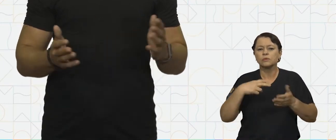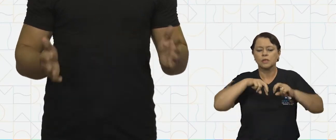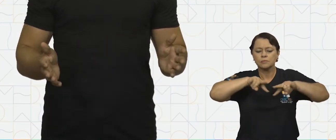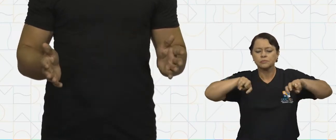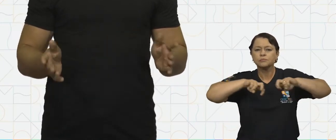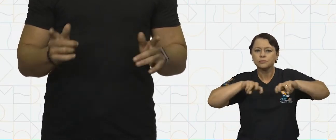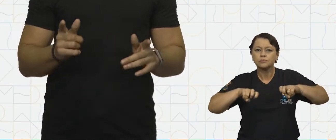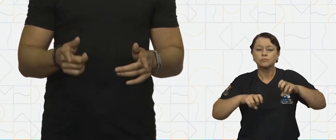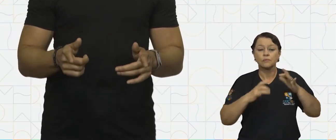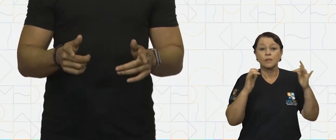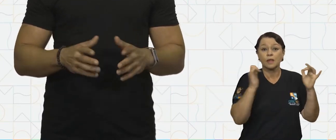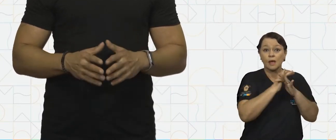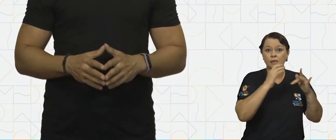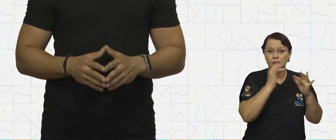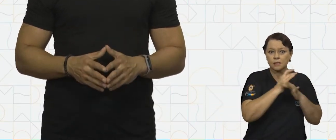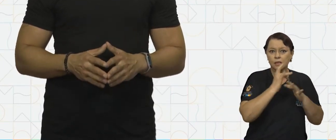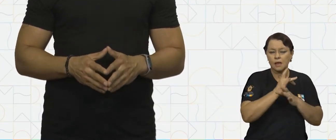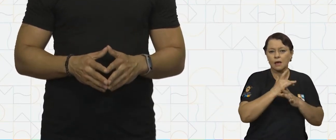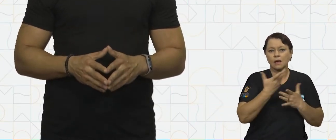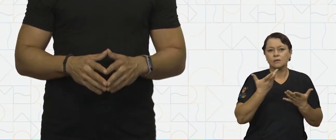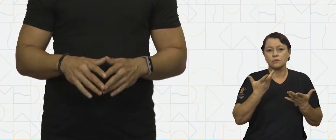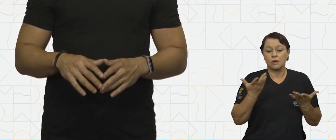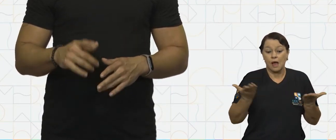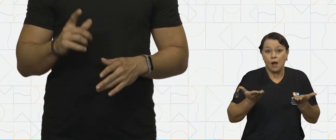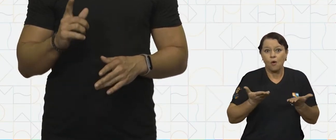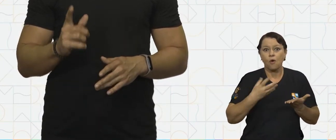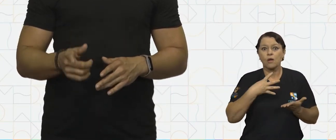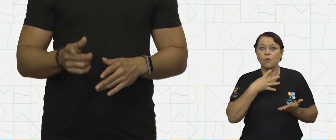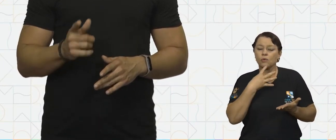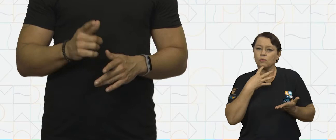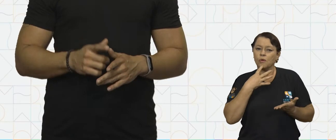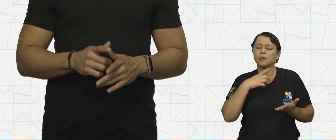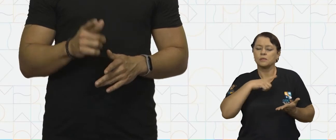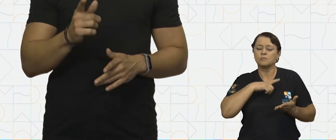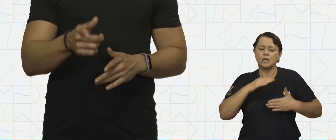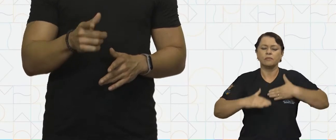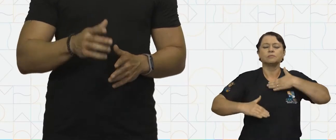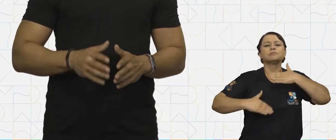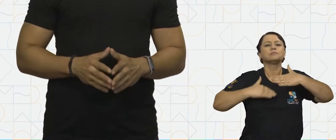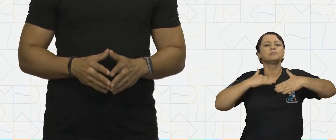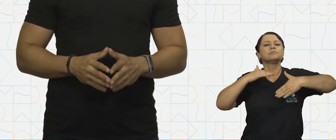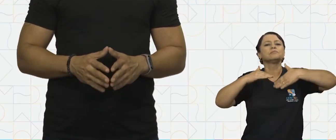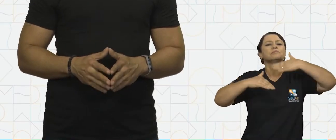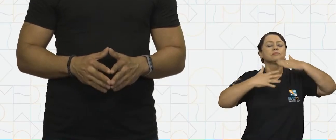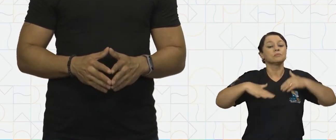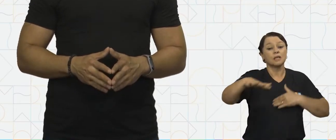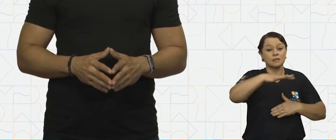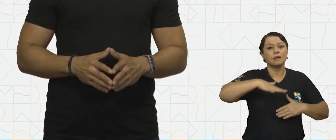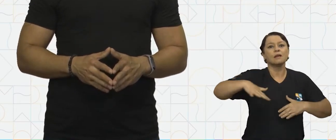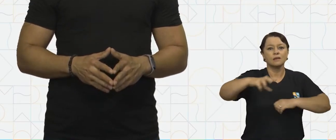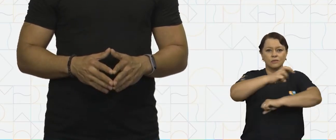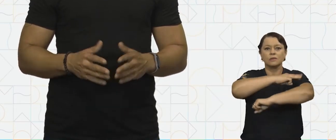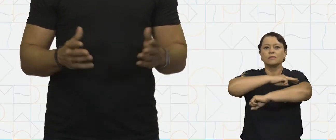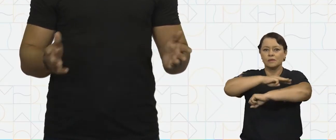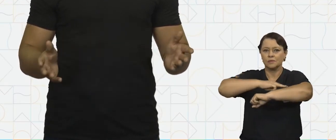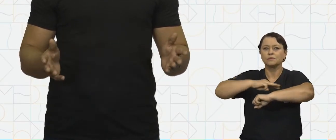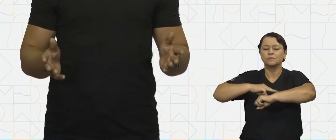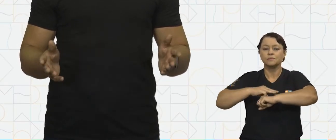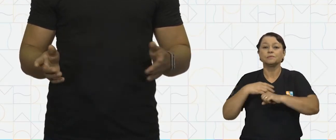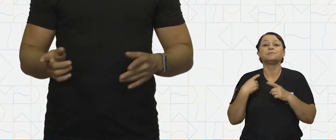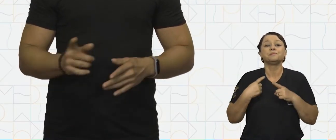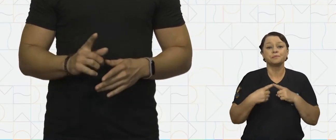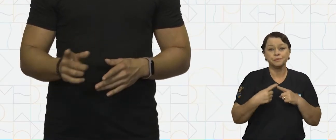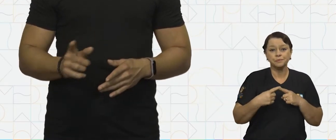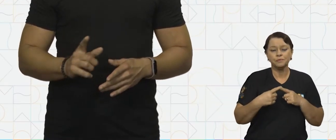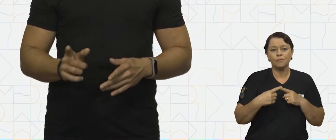a cidade, da forma que nós a definimos hoje, teve grande desenvolvimento nessa região da Mesopotâmia. Até